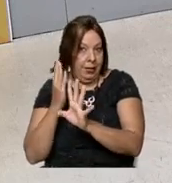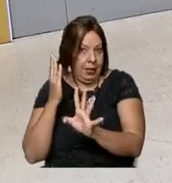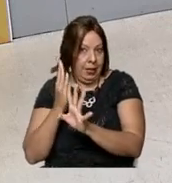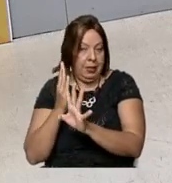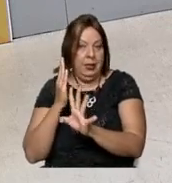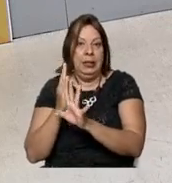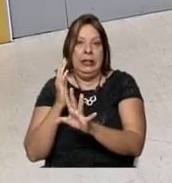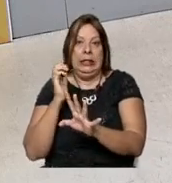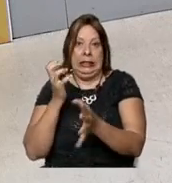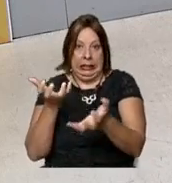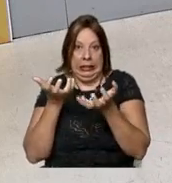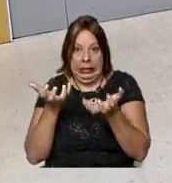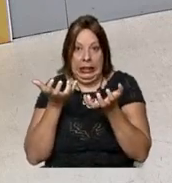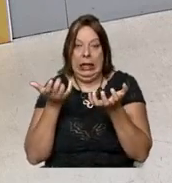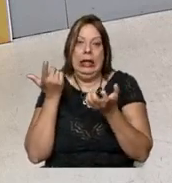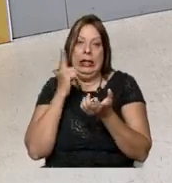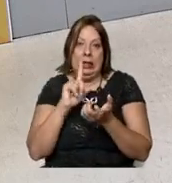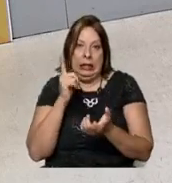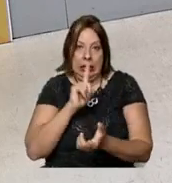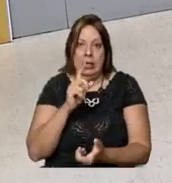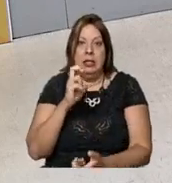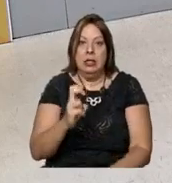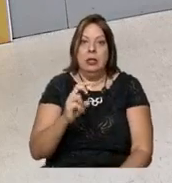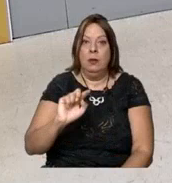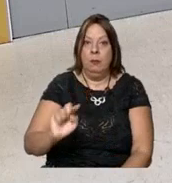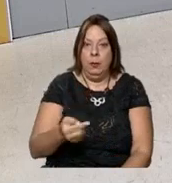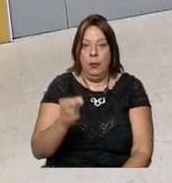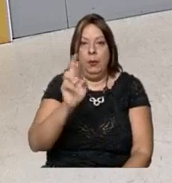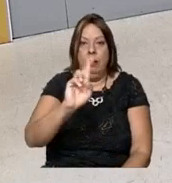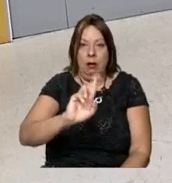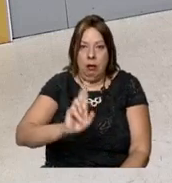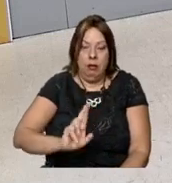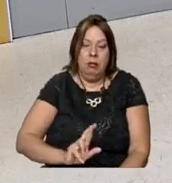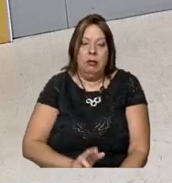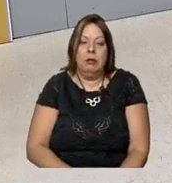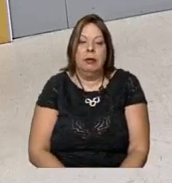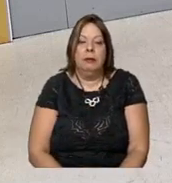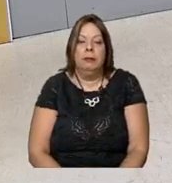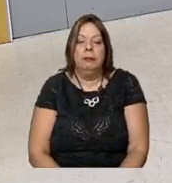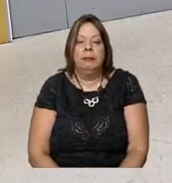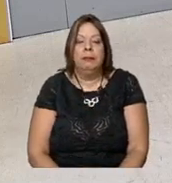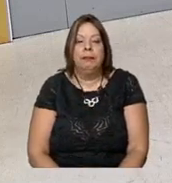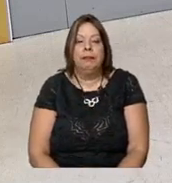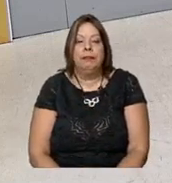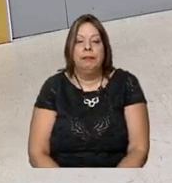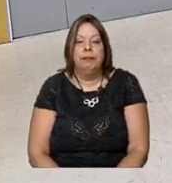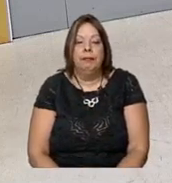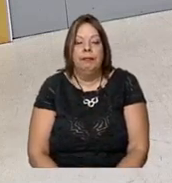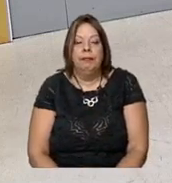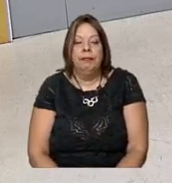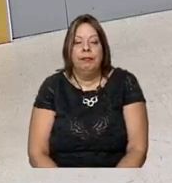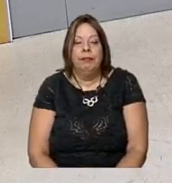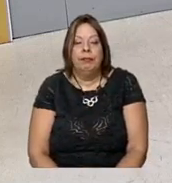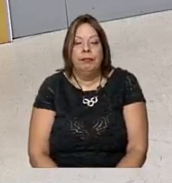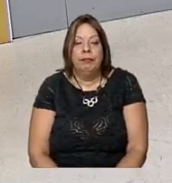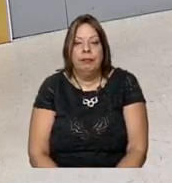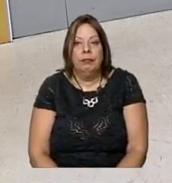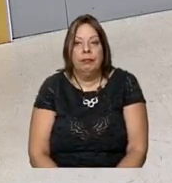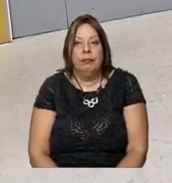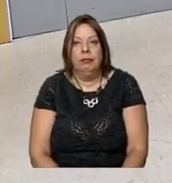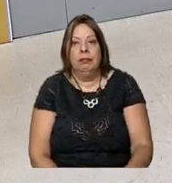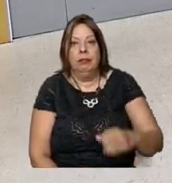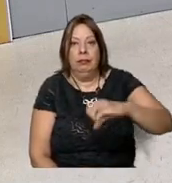11 candidatos ao primeiro prêmio, a bolinha decisiva tá teimosa, não chegou ainda. Deus do céu, agora marca